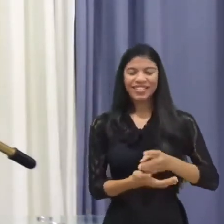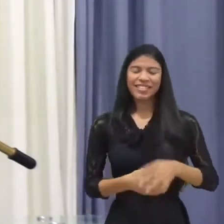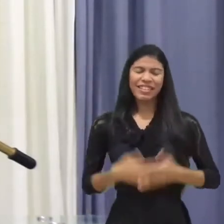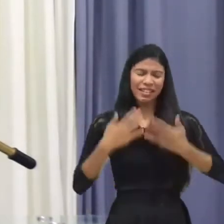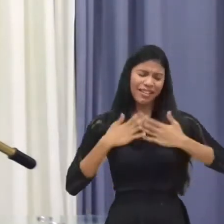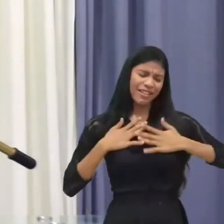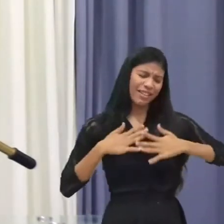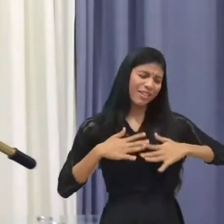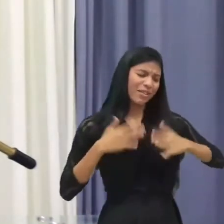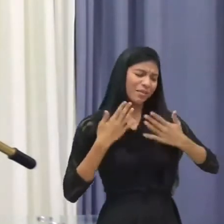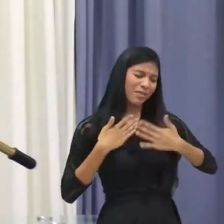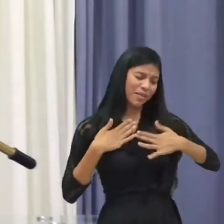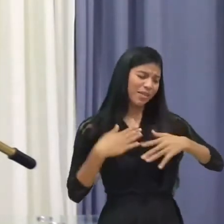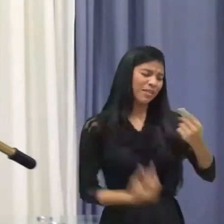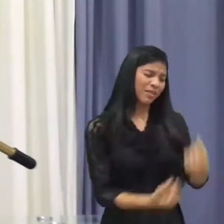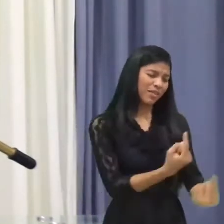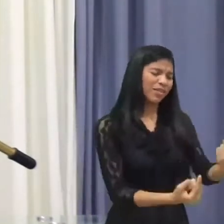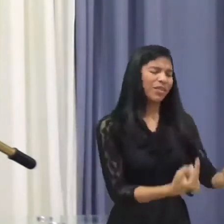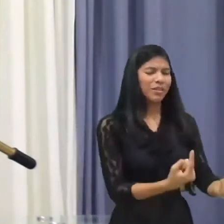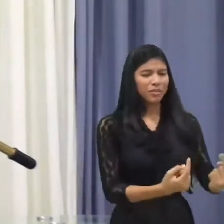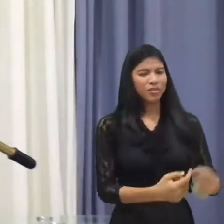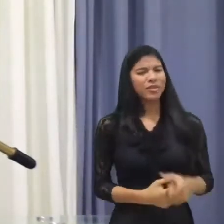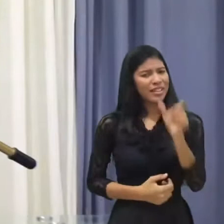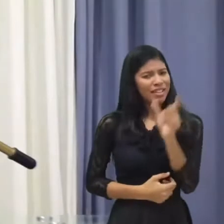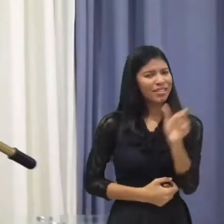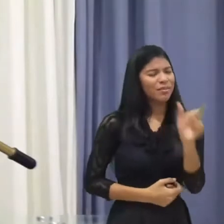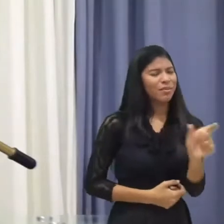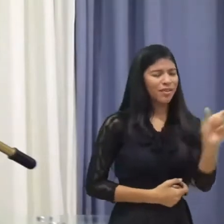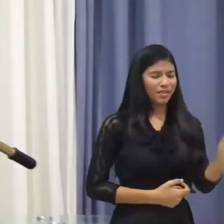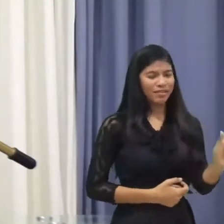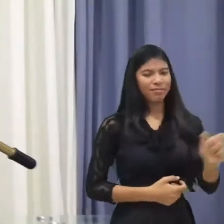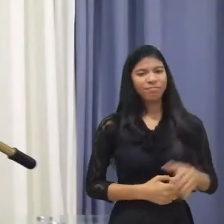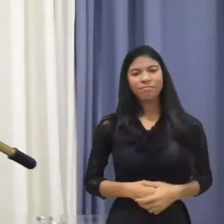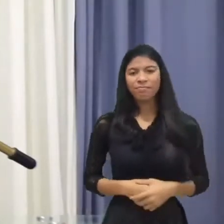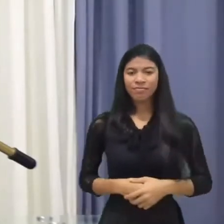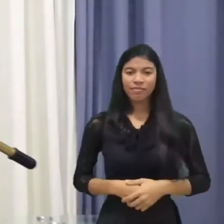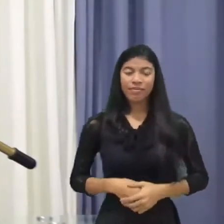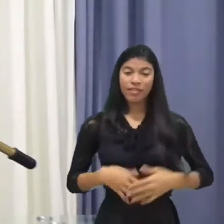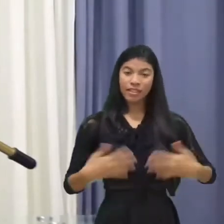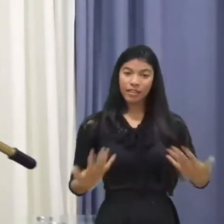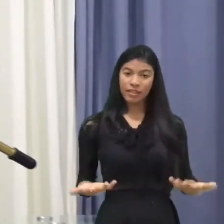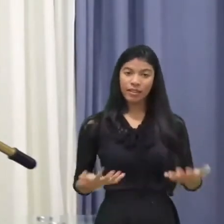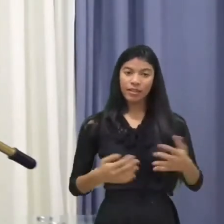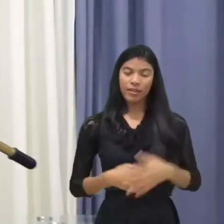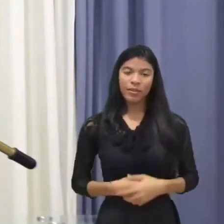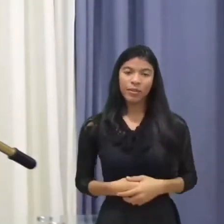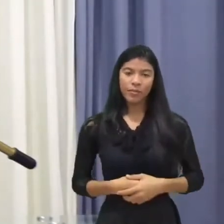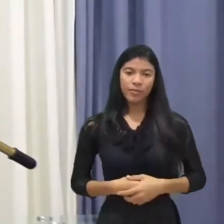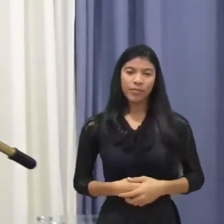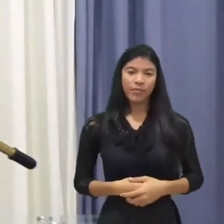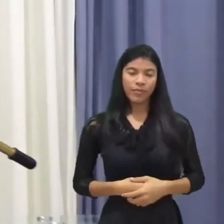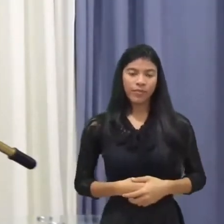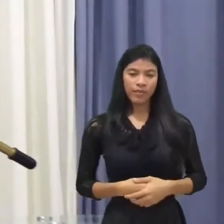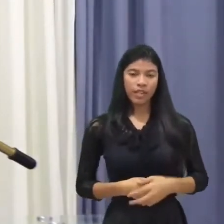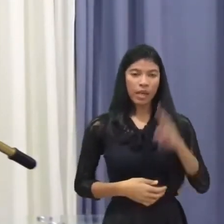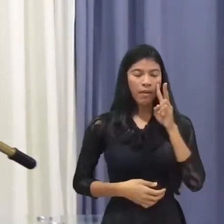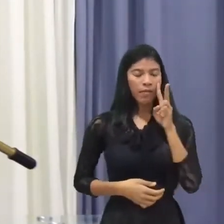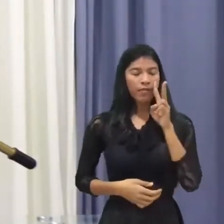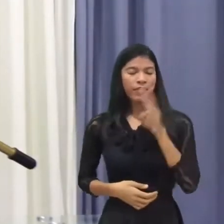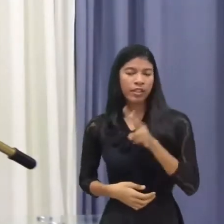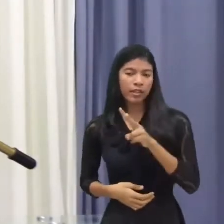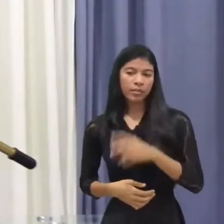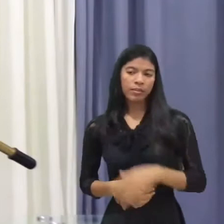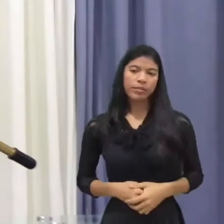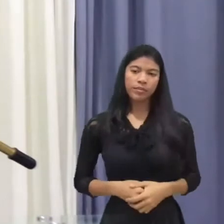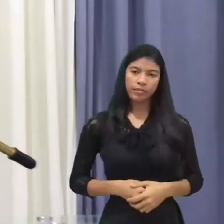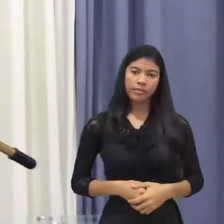Consolai-vos uns aos outros com estas palavras. Aí nós vamos ainda para a primeira carta de Paulo aos Coríntios, no